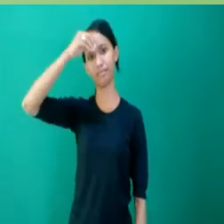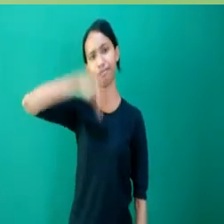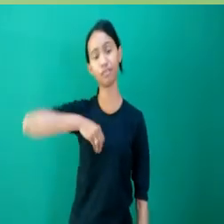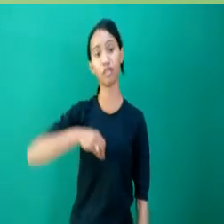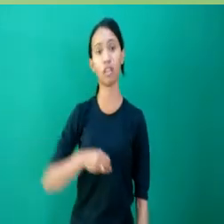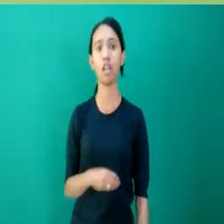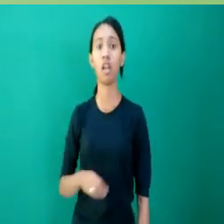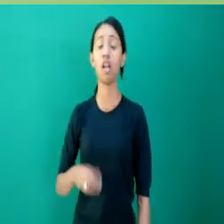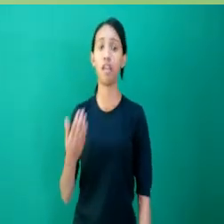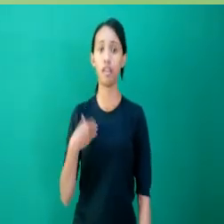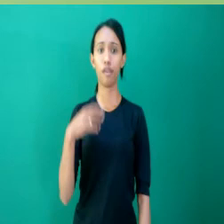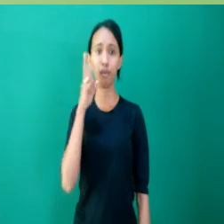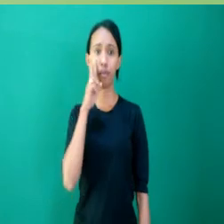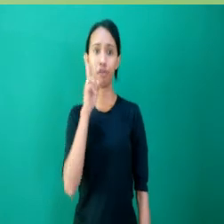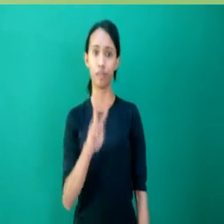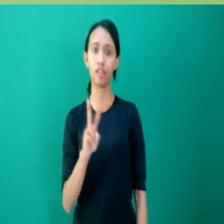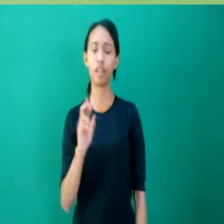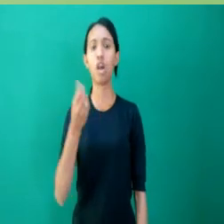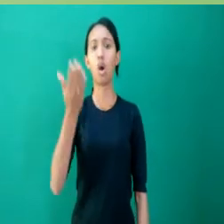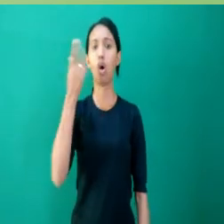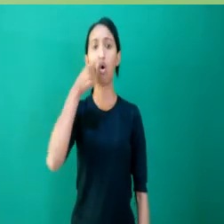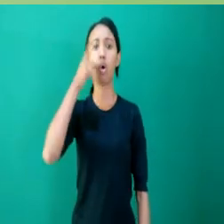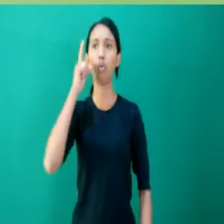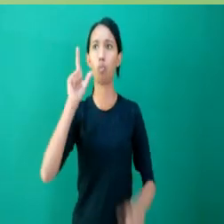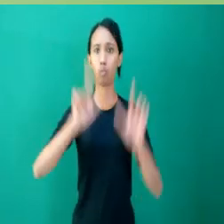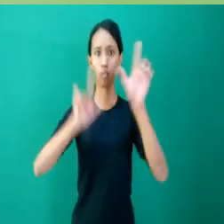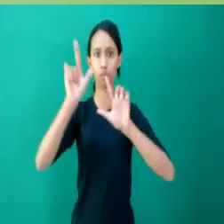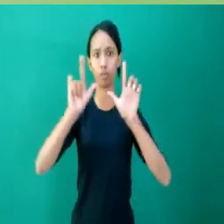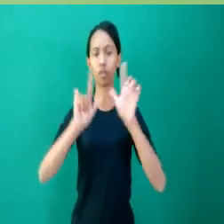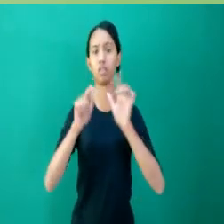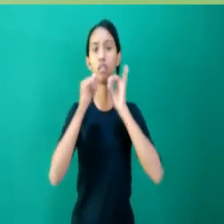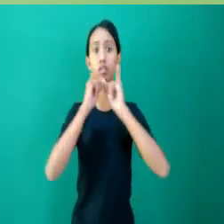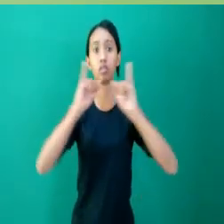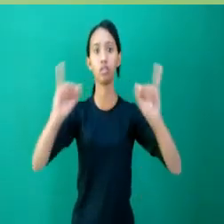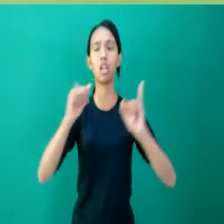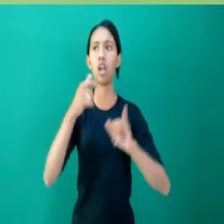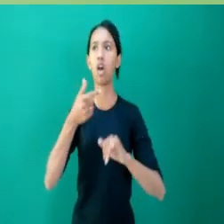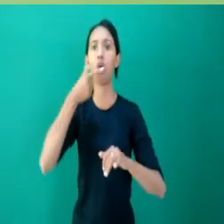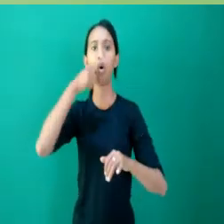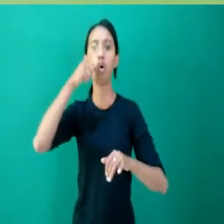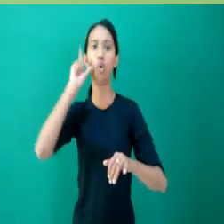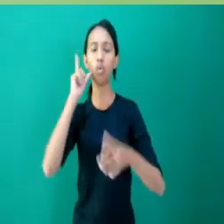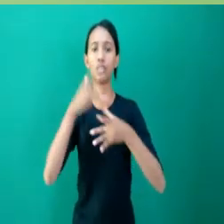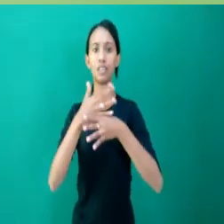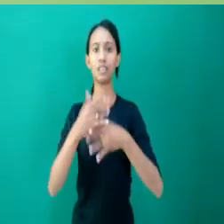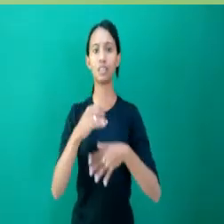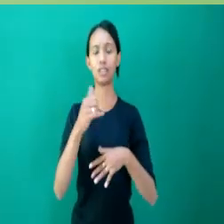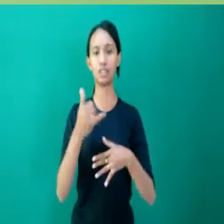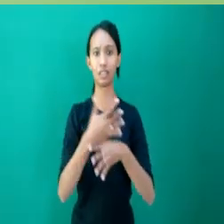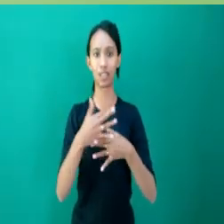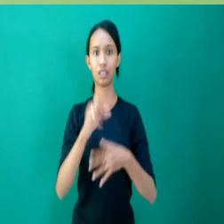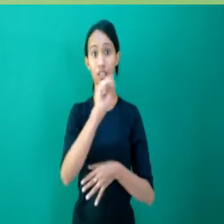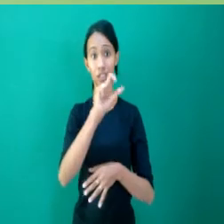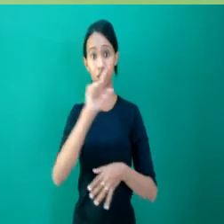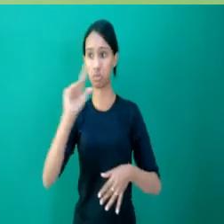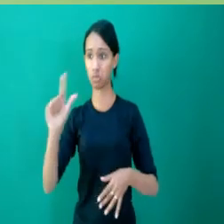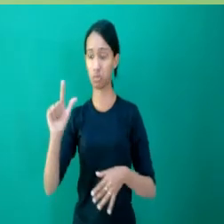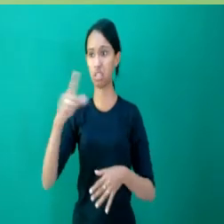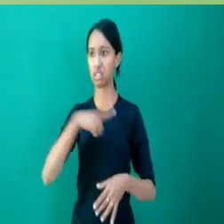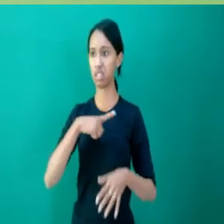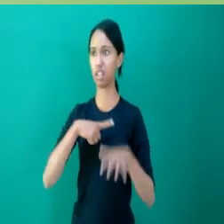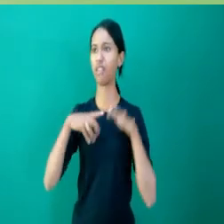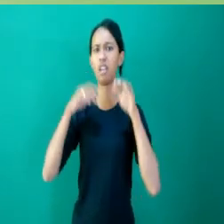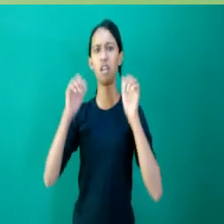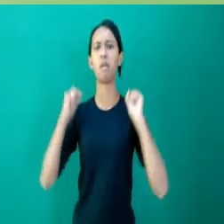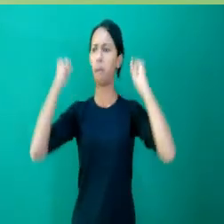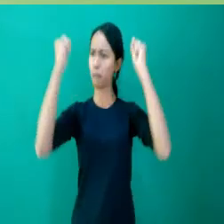ontem mesmo teve, eu acho que foi hoje, uma manifestação. Mas a luta maior, e é isso que eu queria te falar, para